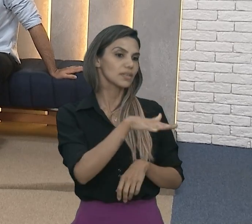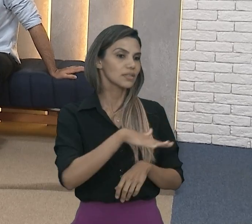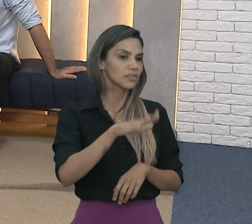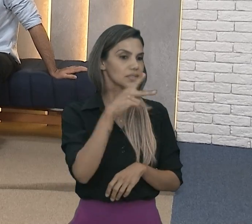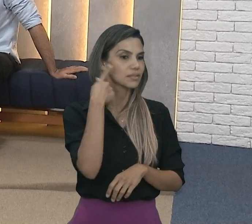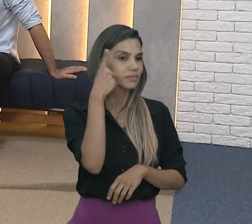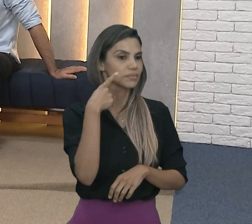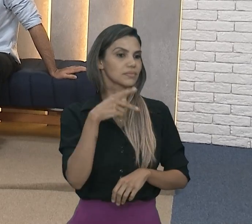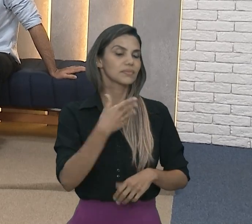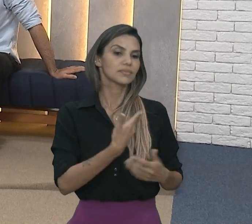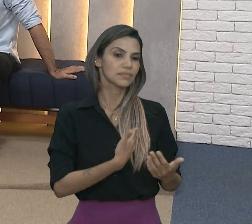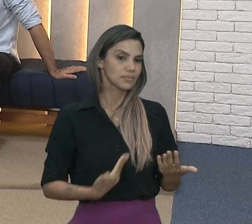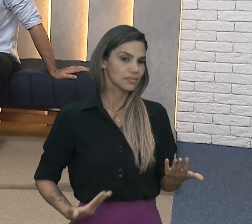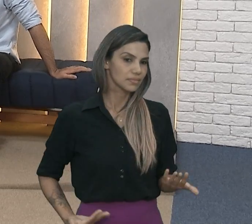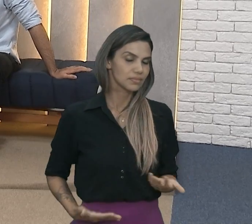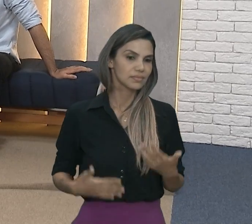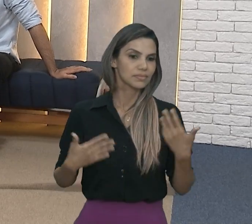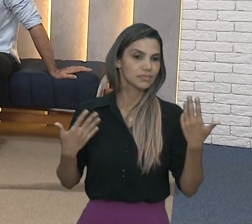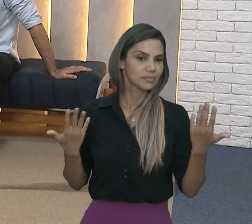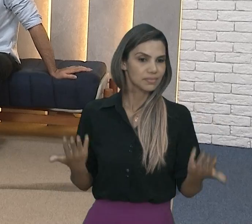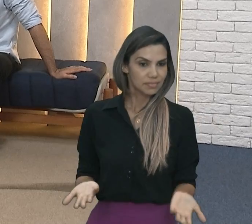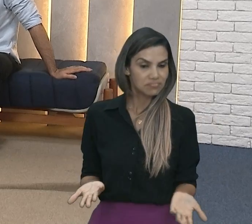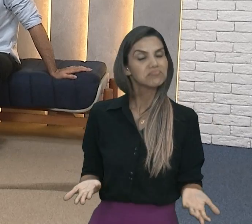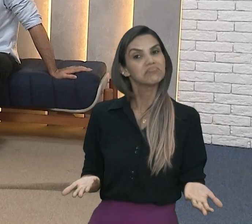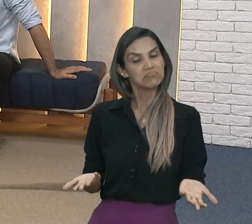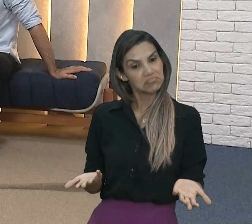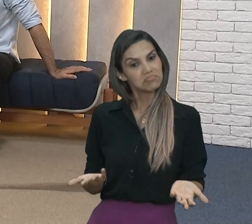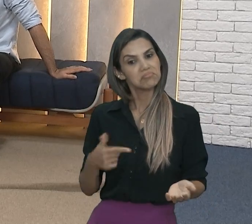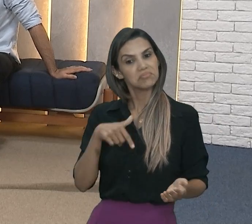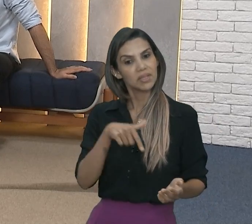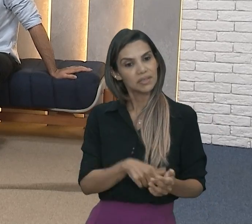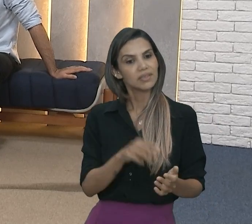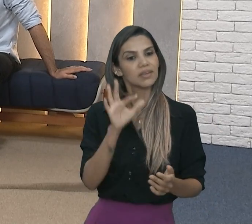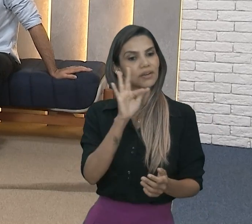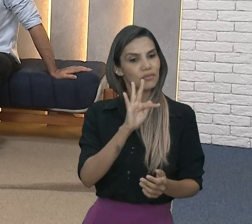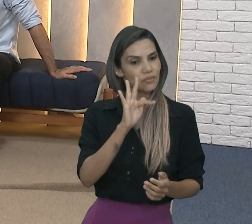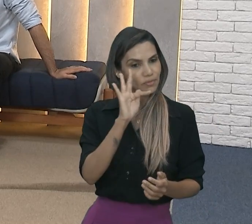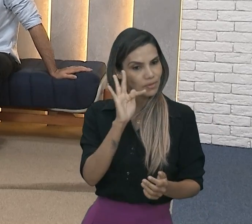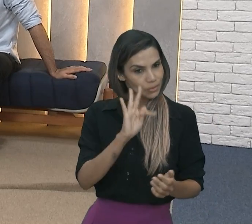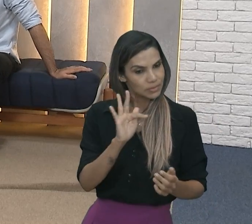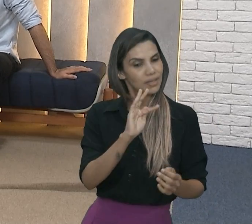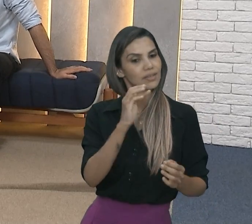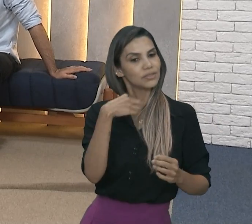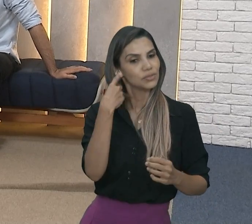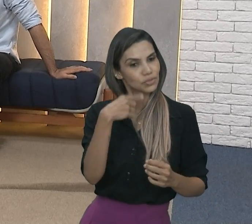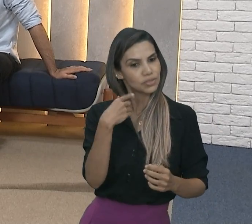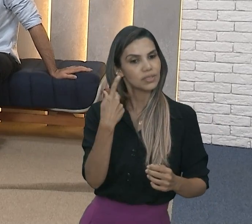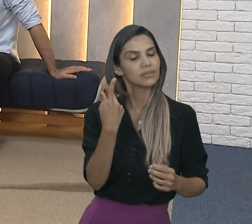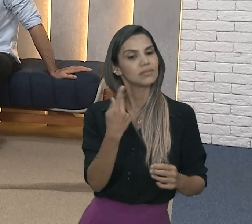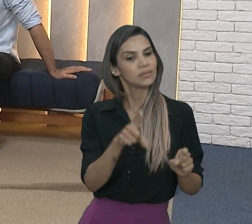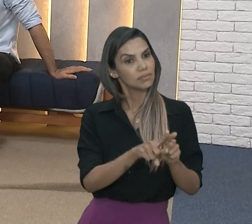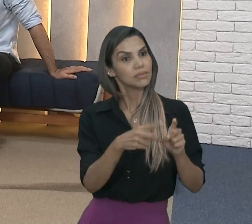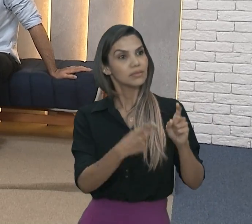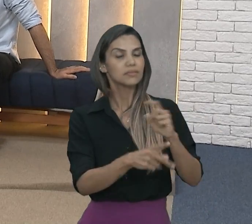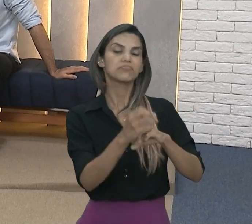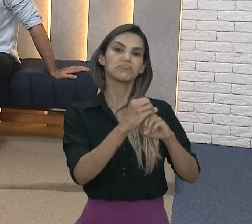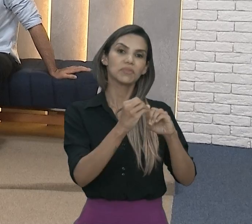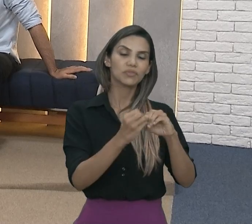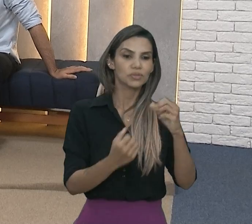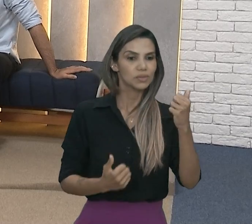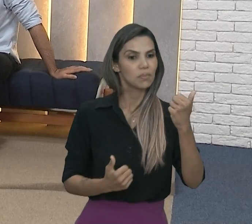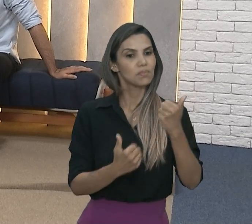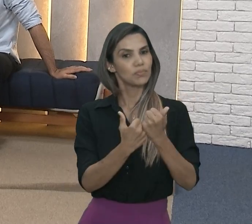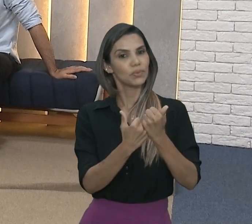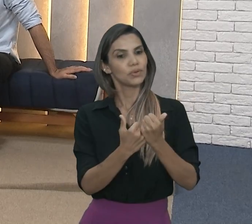né, profissional. Então é a contribuição da Faculdade de Direito, a contribuição da própria UFG para esse